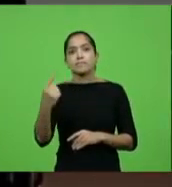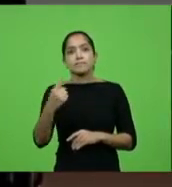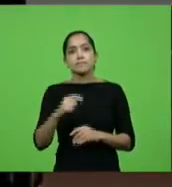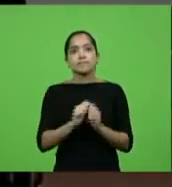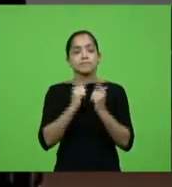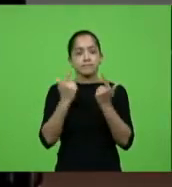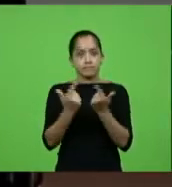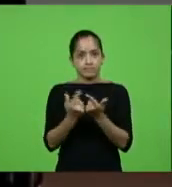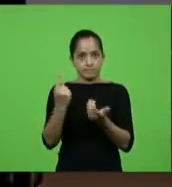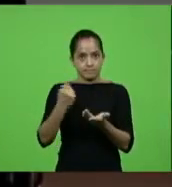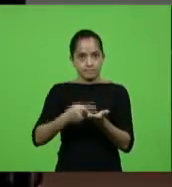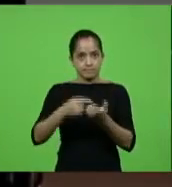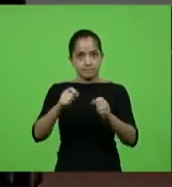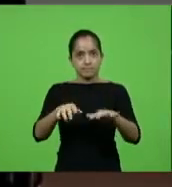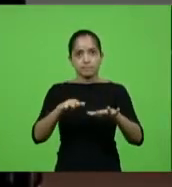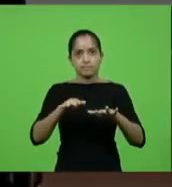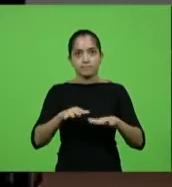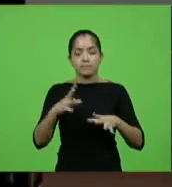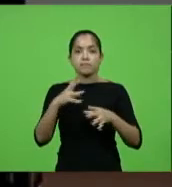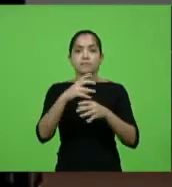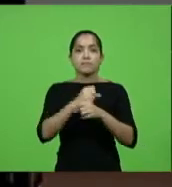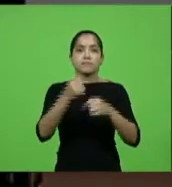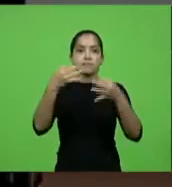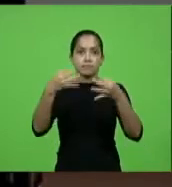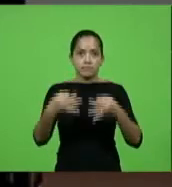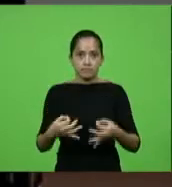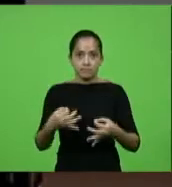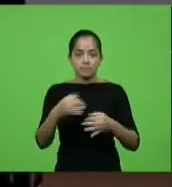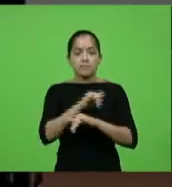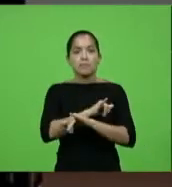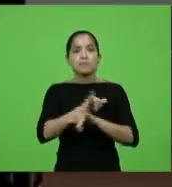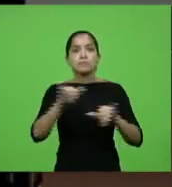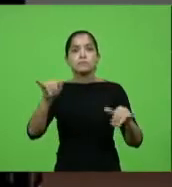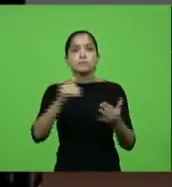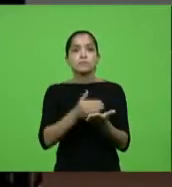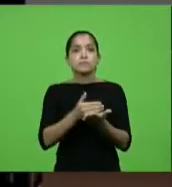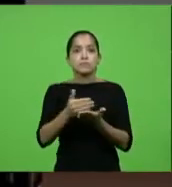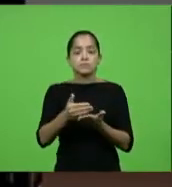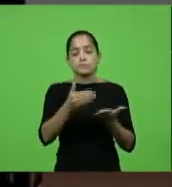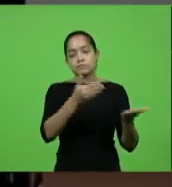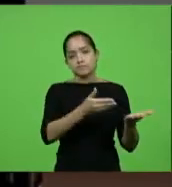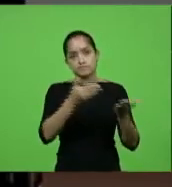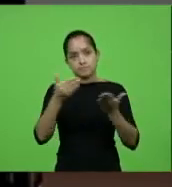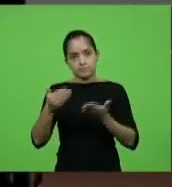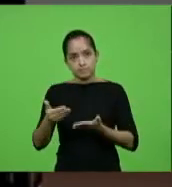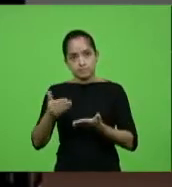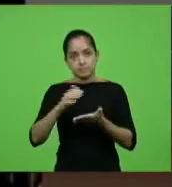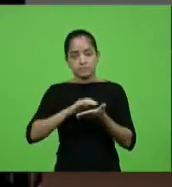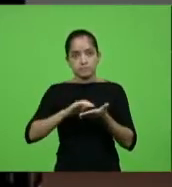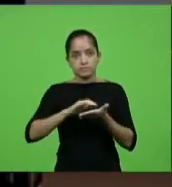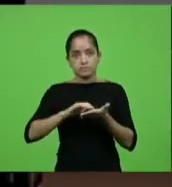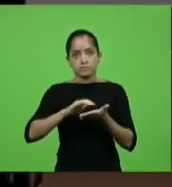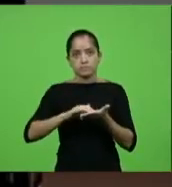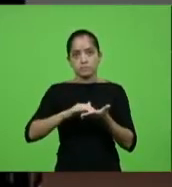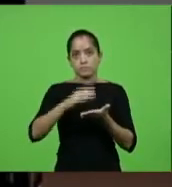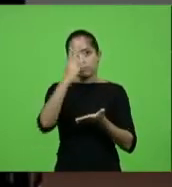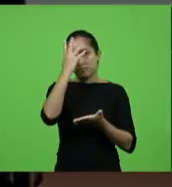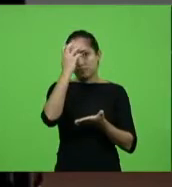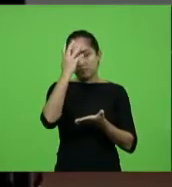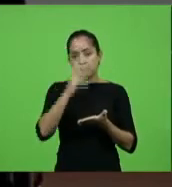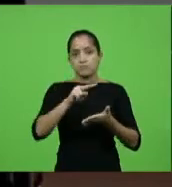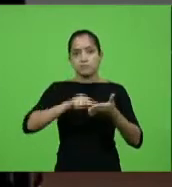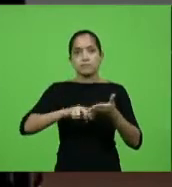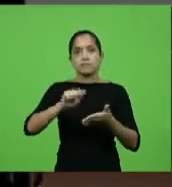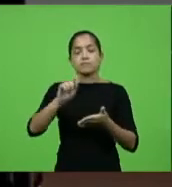em sessão ordinária. Havendo quórum regimental, o senhor presidente declarou abertos trabalhos e convidou o senhor deputado Ismael dos Santos para, como secretário a DOC, proceder à